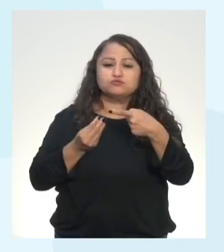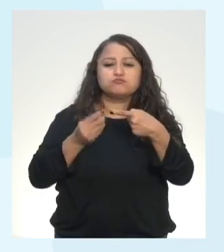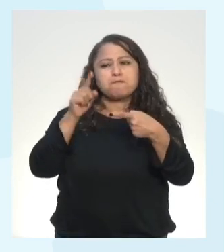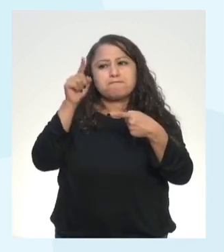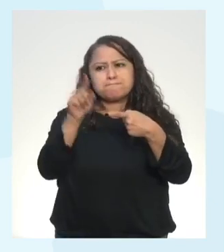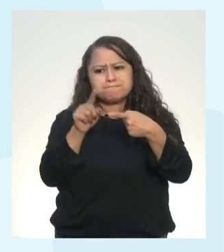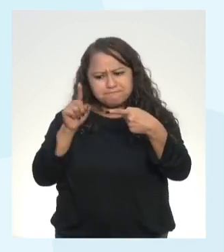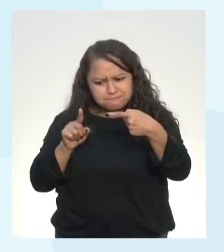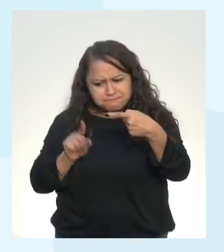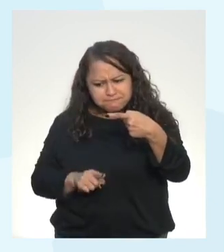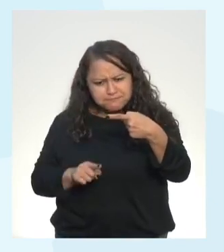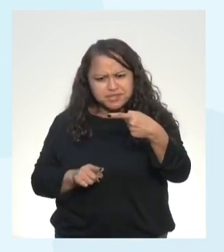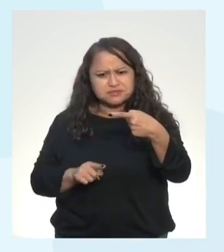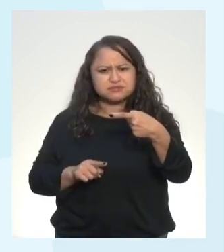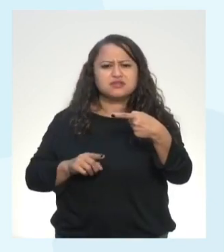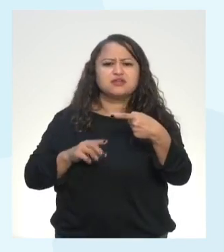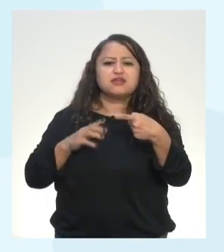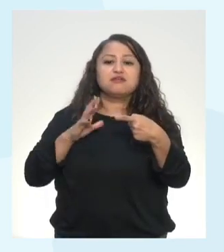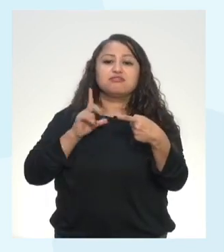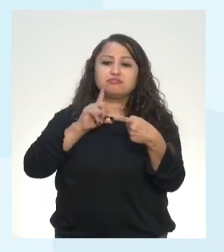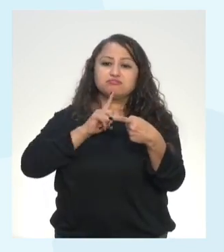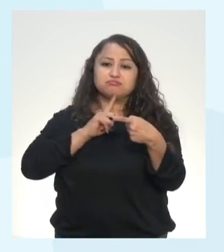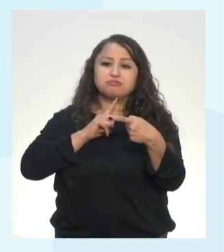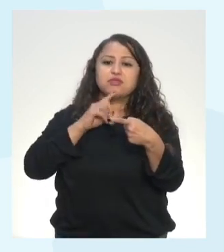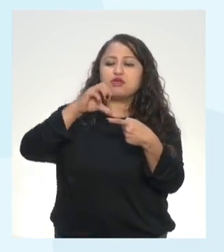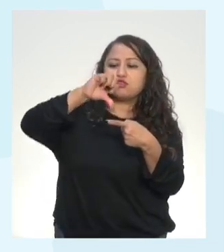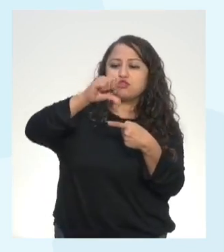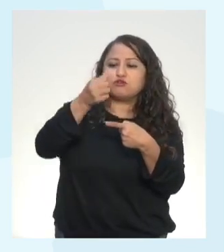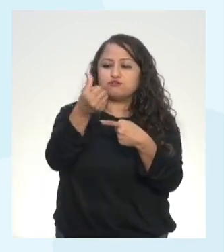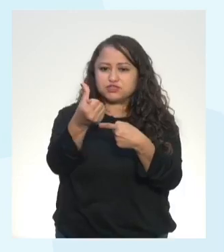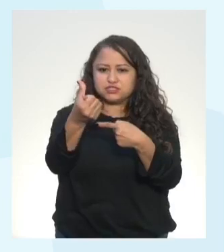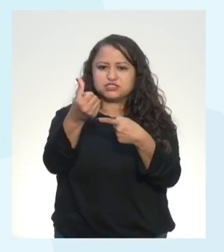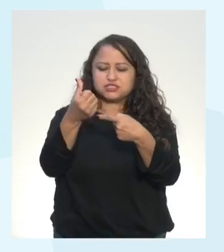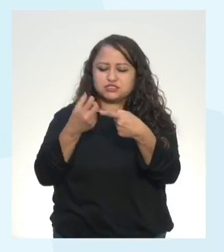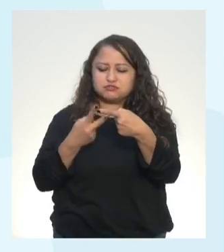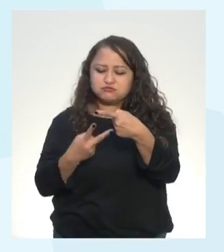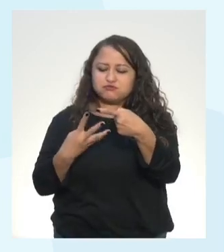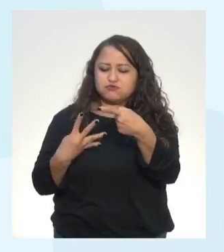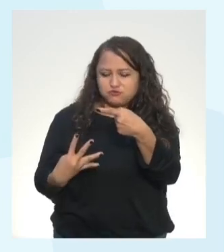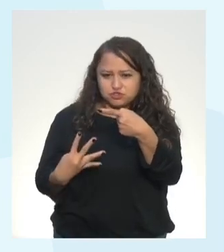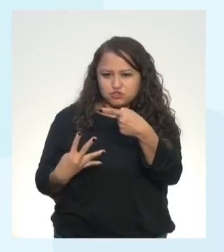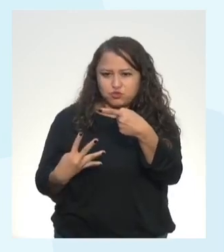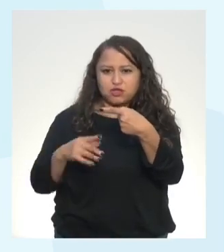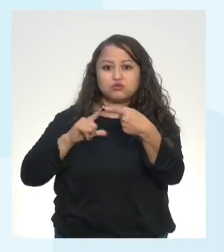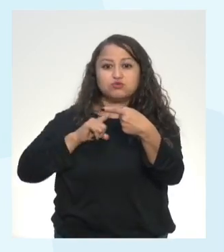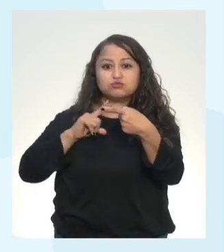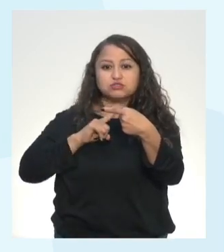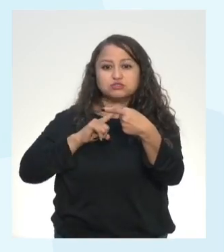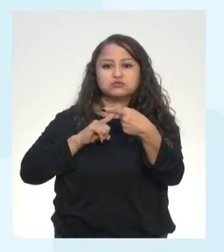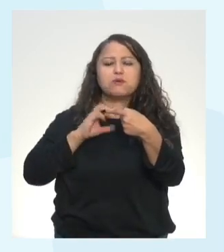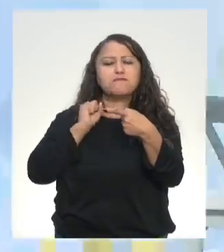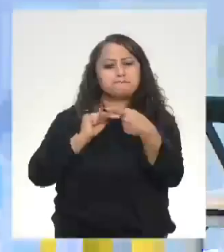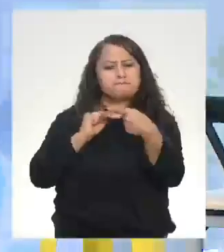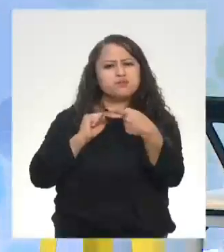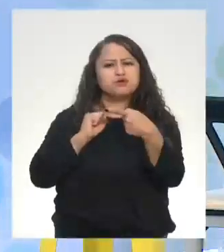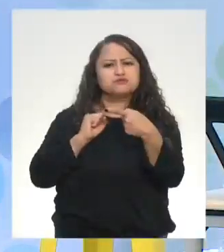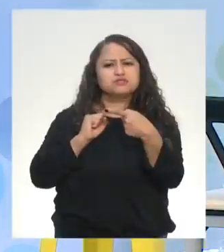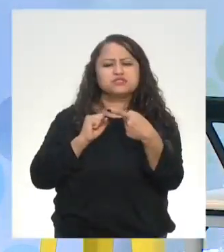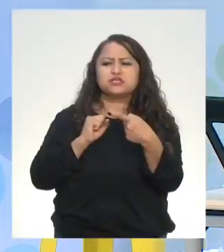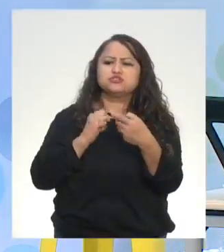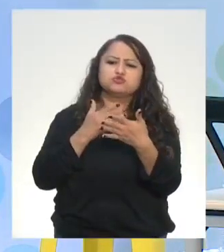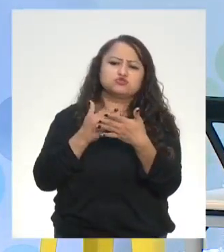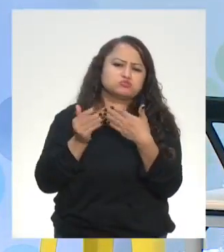está com dúvida, então, como sempre, vem cá e se concentra aqui comigo. Olha, muito bem. Vou pensar nesse